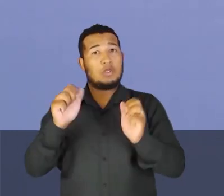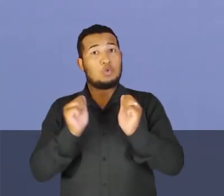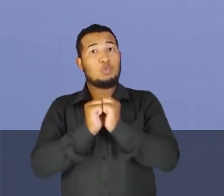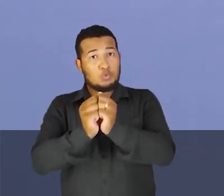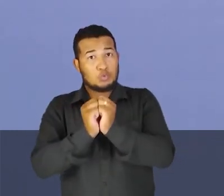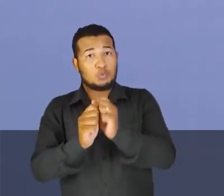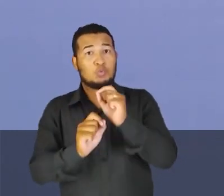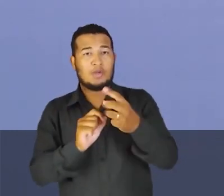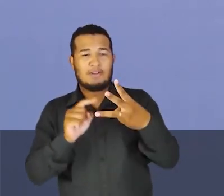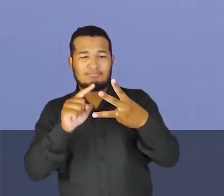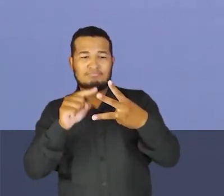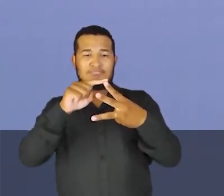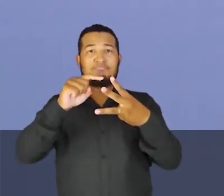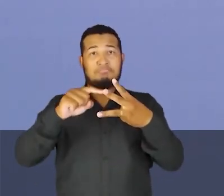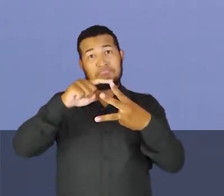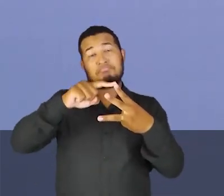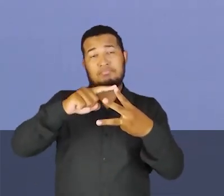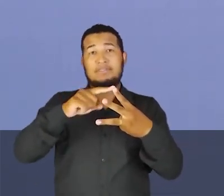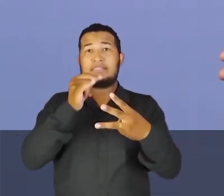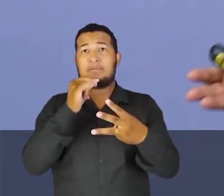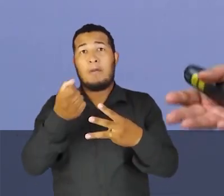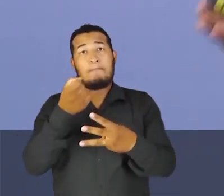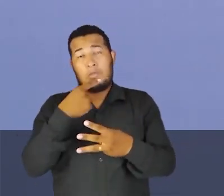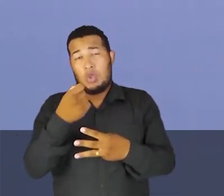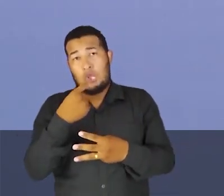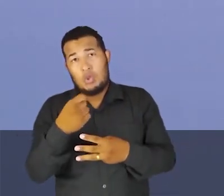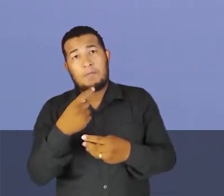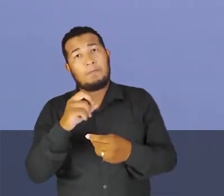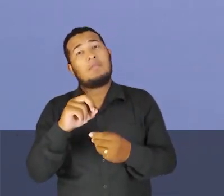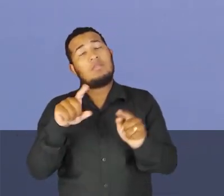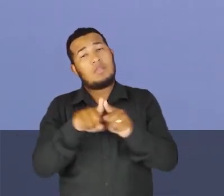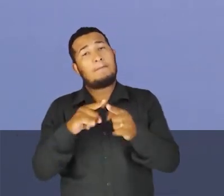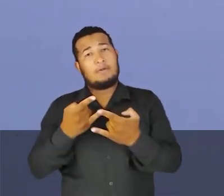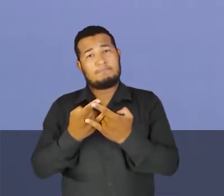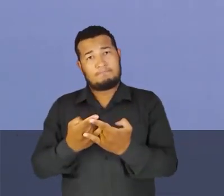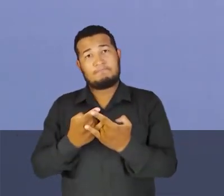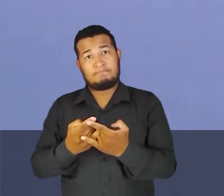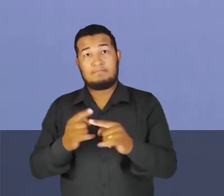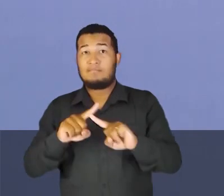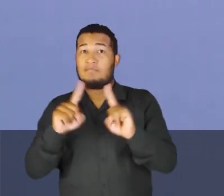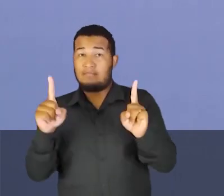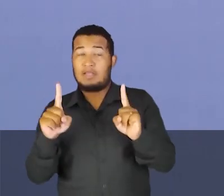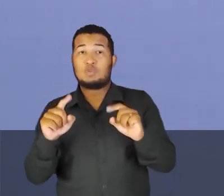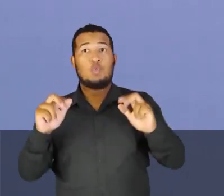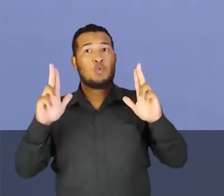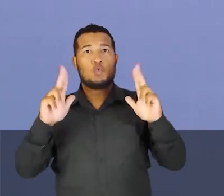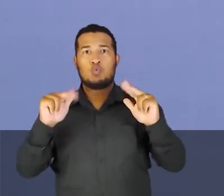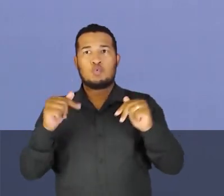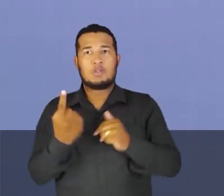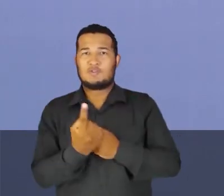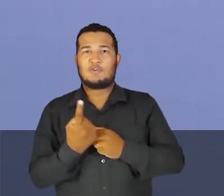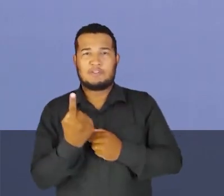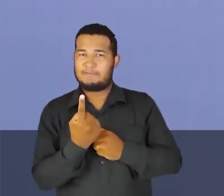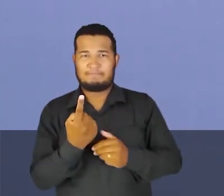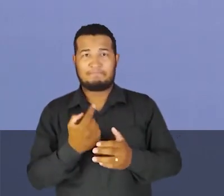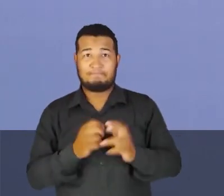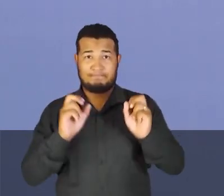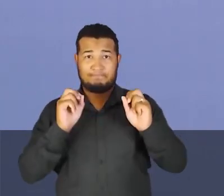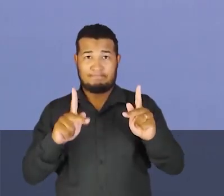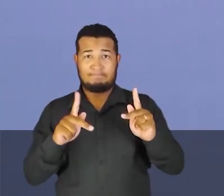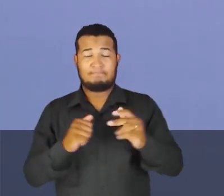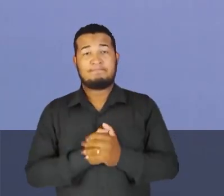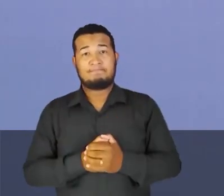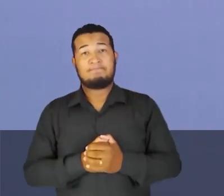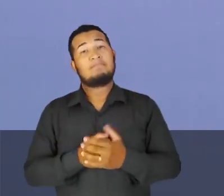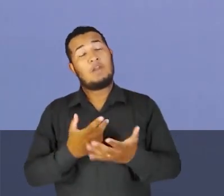com outros métodos contraceptivos, como a pílula anticoncepcional e a camisinha. Porém, nunca devem ser utilizados sozinhos, ok?